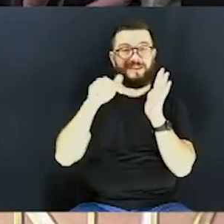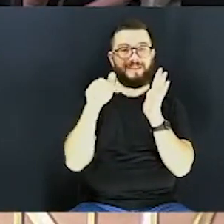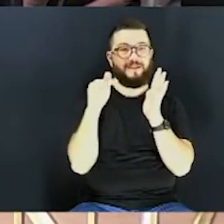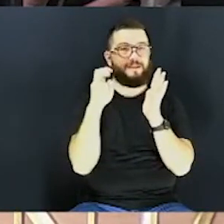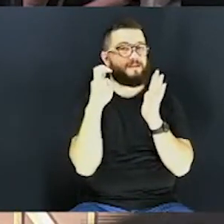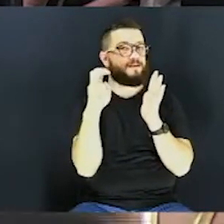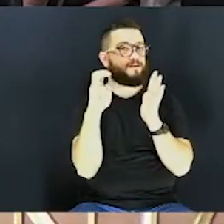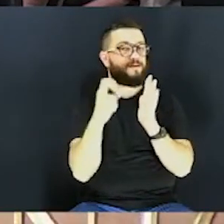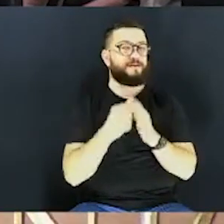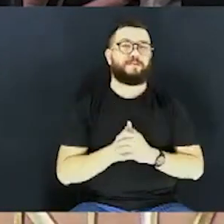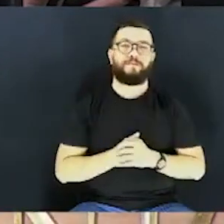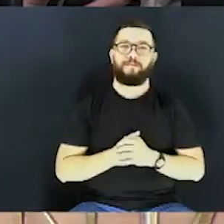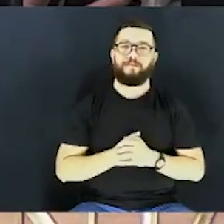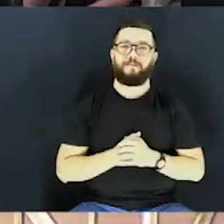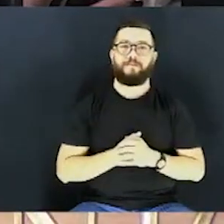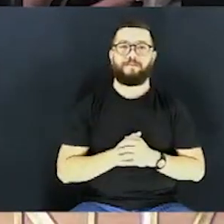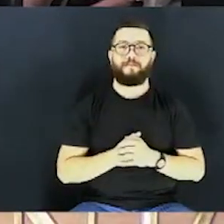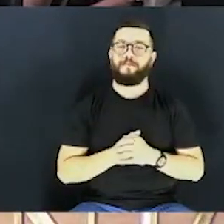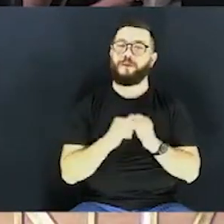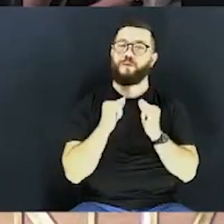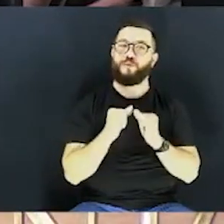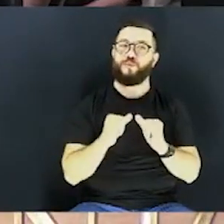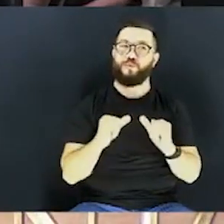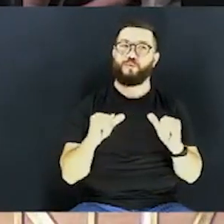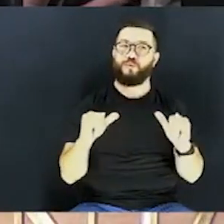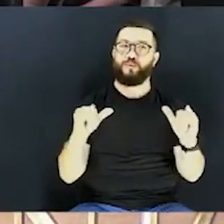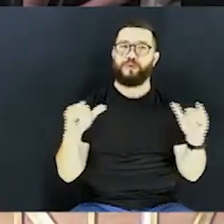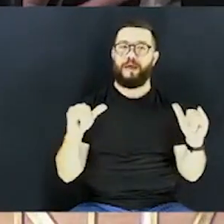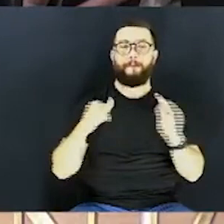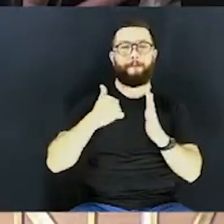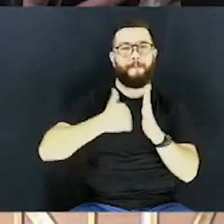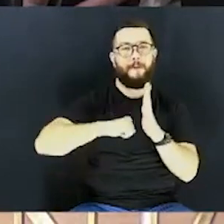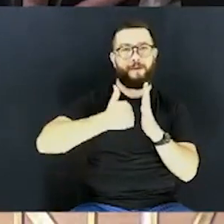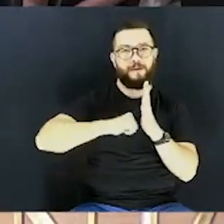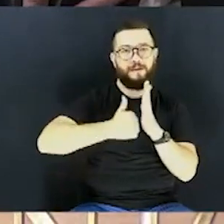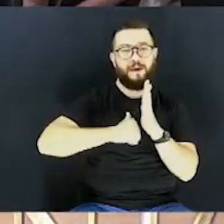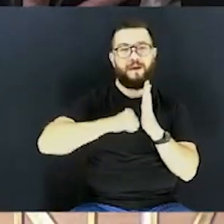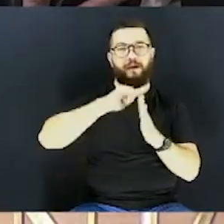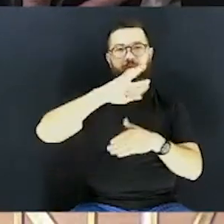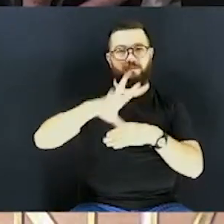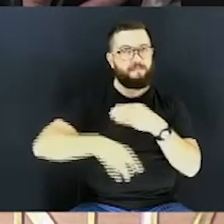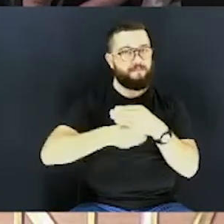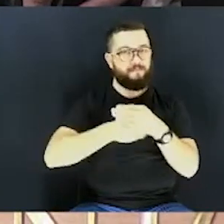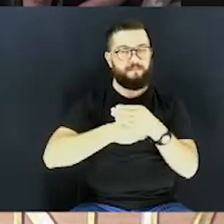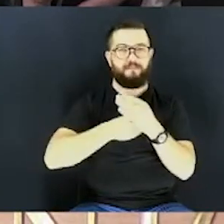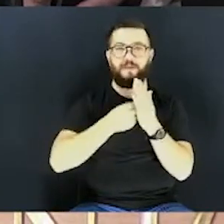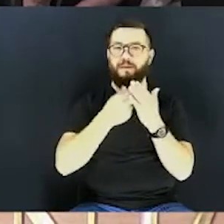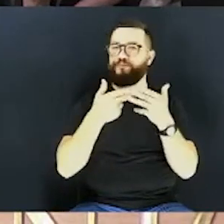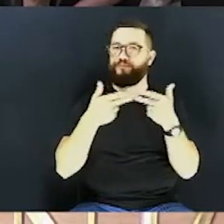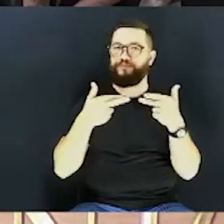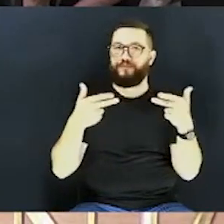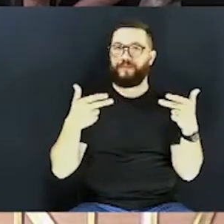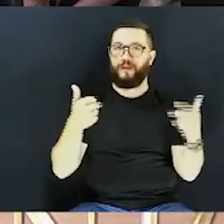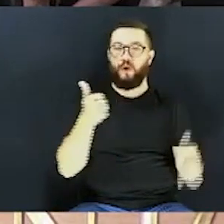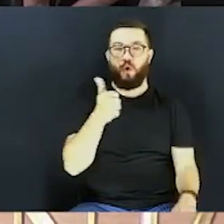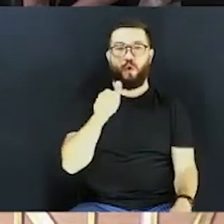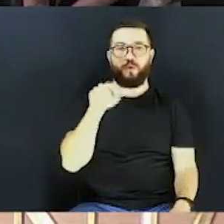1/3/2023. Publicada a instrução, pareceres e emendas no Diário da Câmara 11.096 de